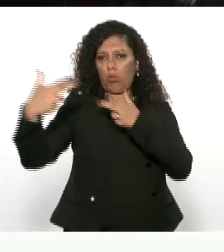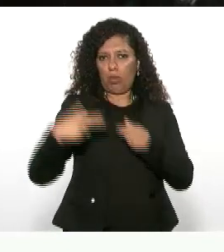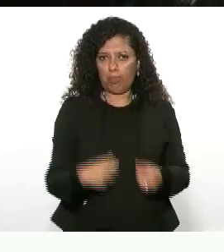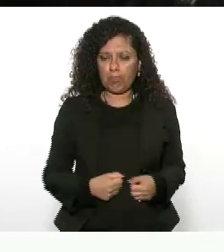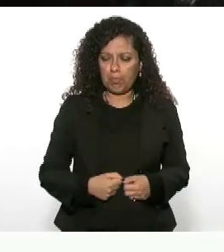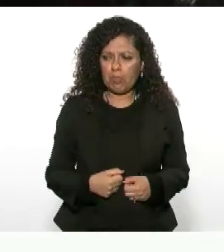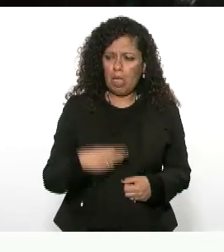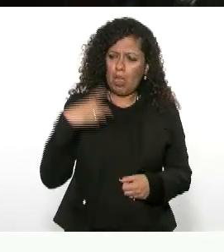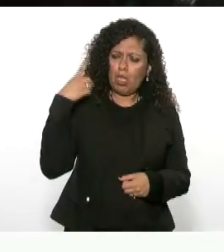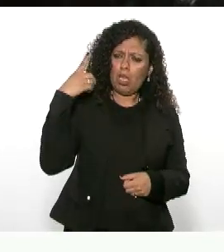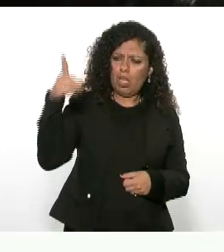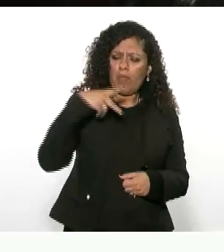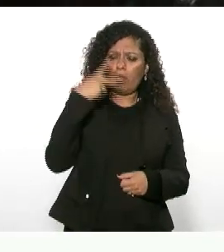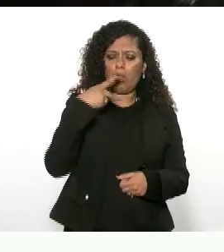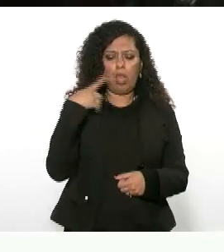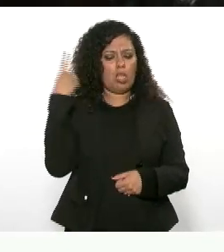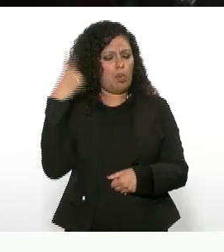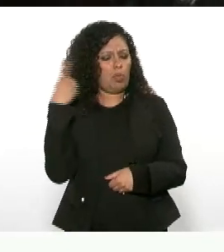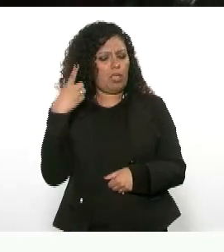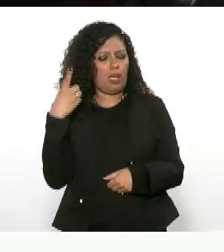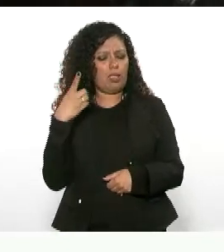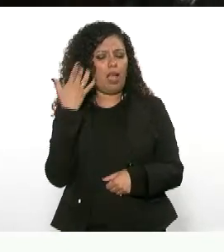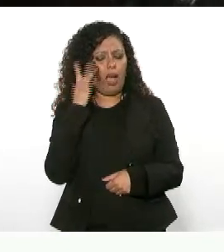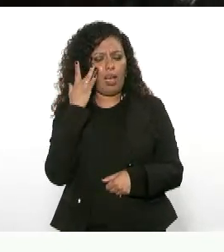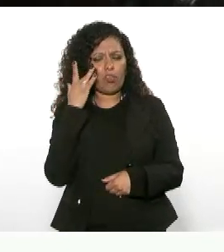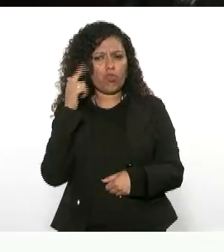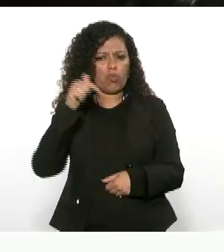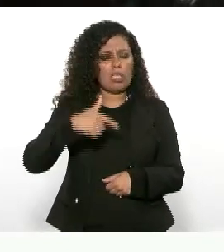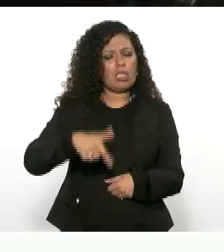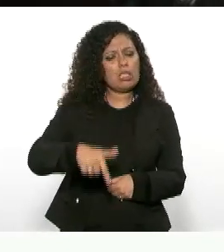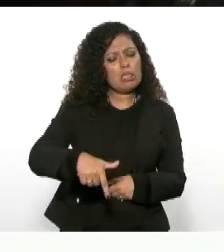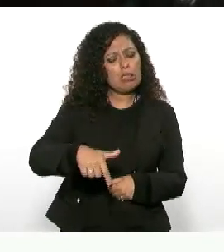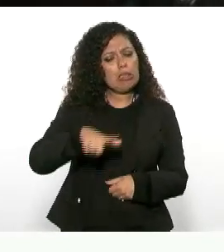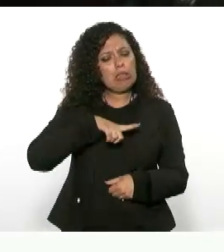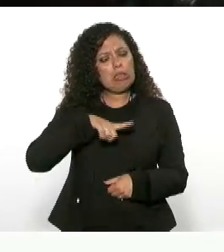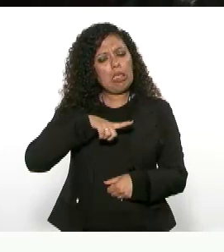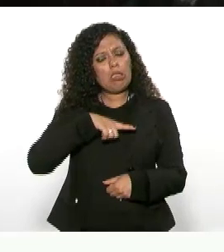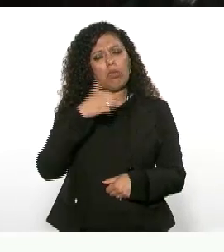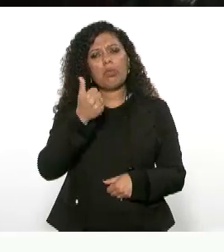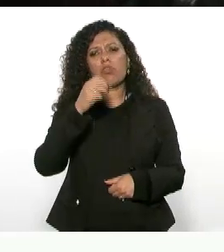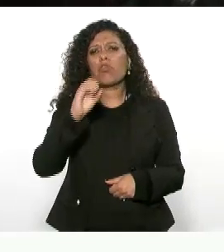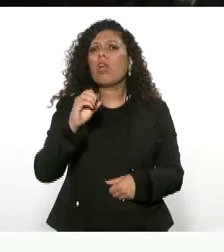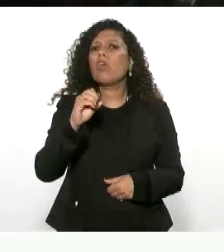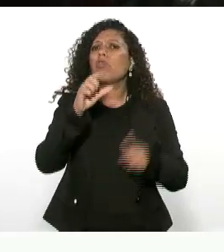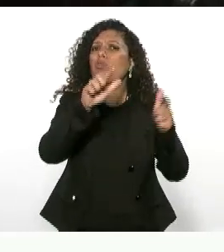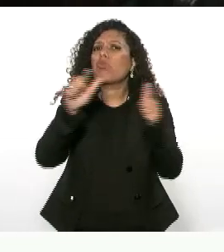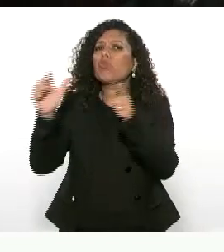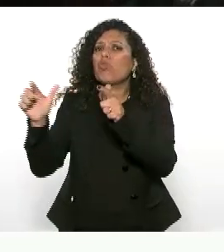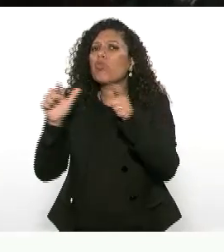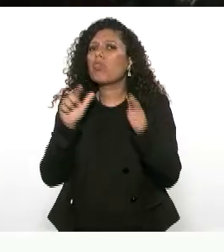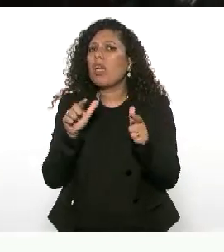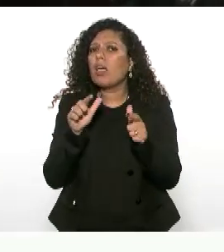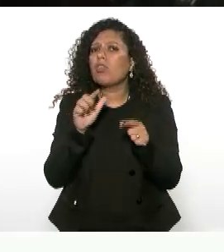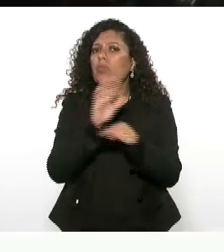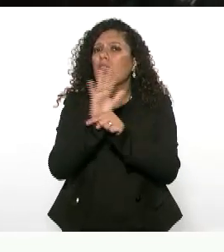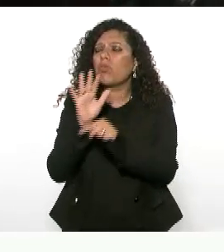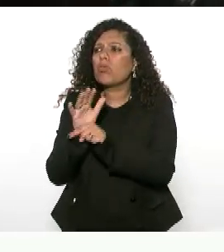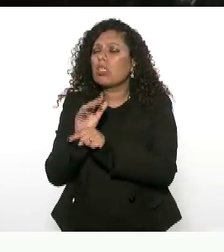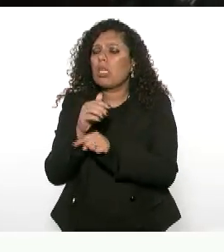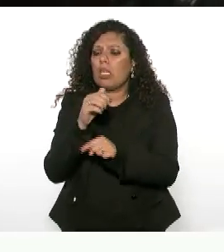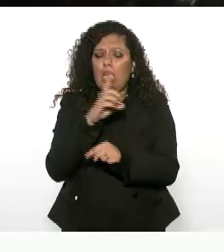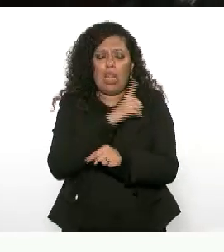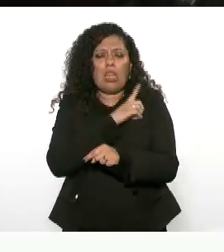deputada, nesse momento acho que a gente tem umas 10 vagas para delegado de polícia. Mas